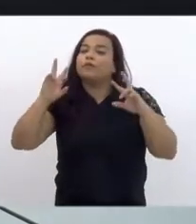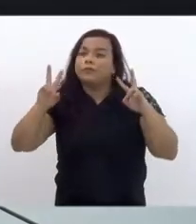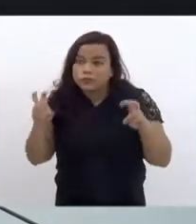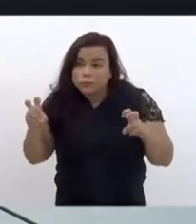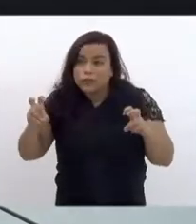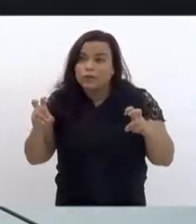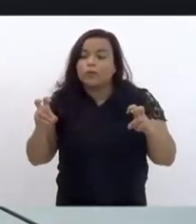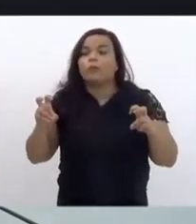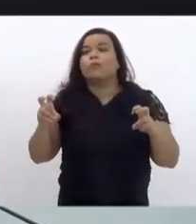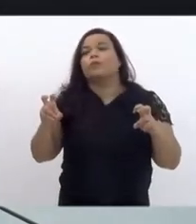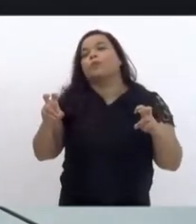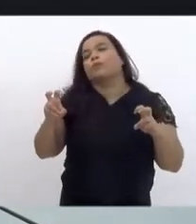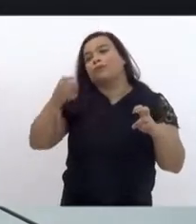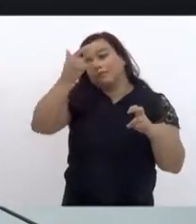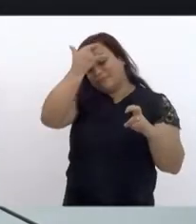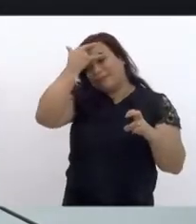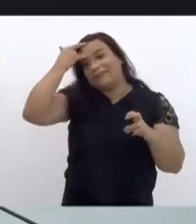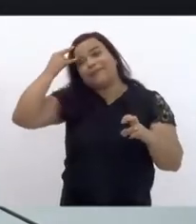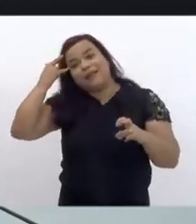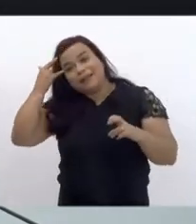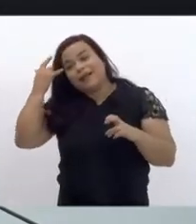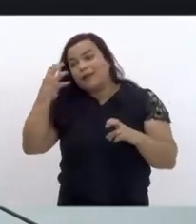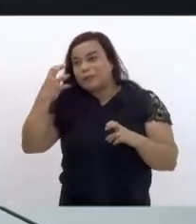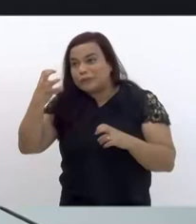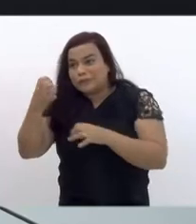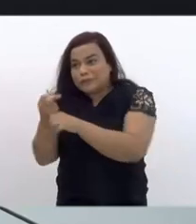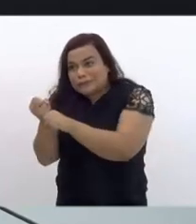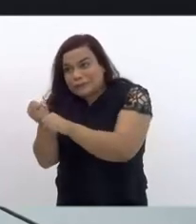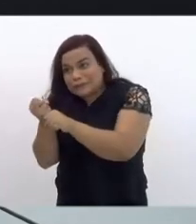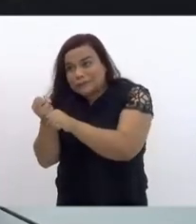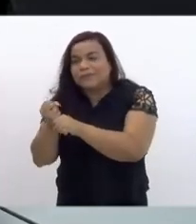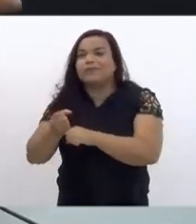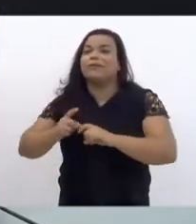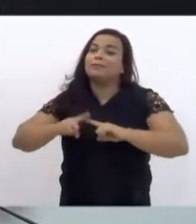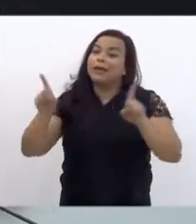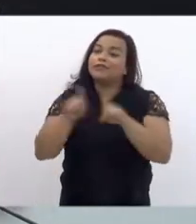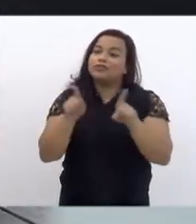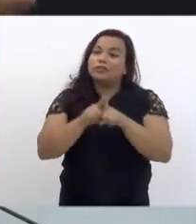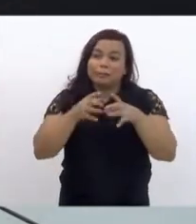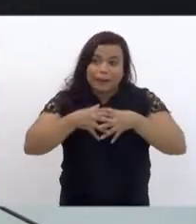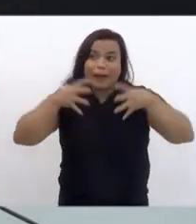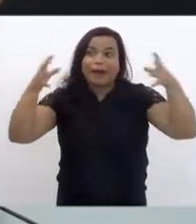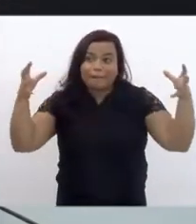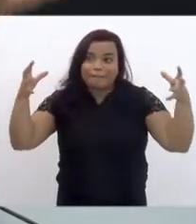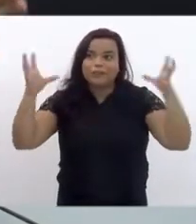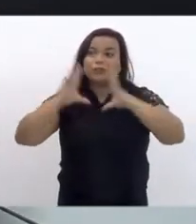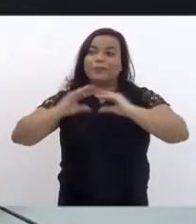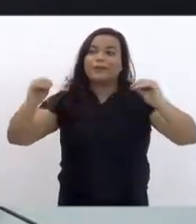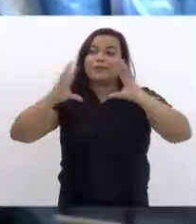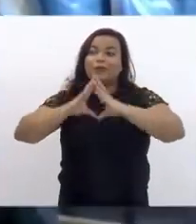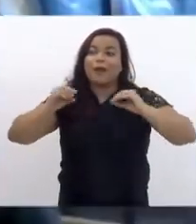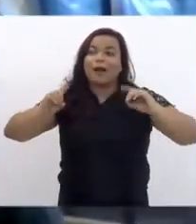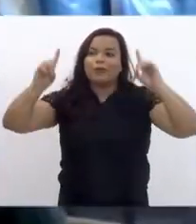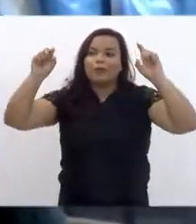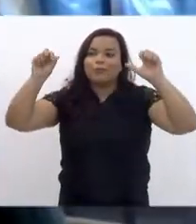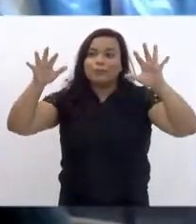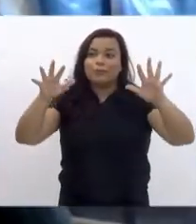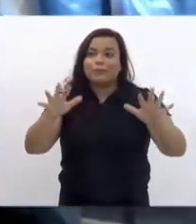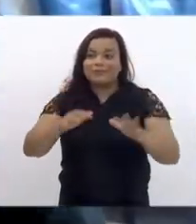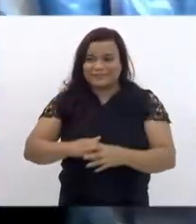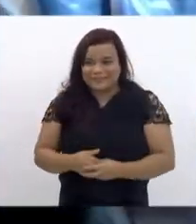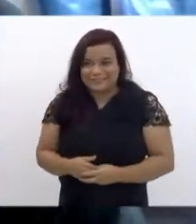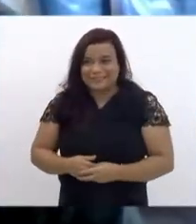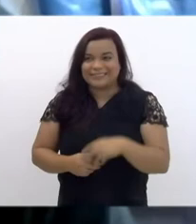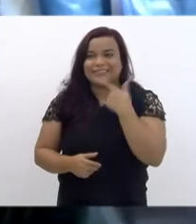da materialidade, né? Está presa a matéria, mas também da amplitude espiritual. Né? Eu ia fazer uma propaganda